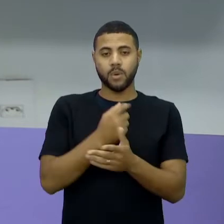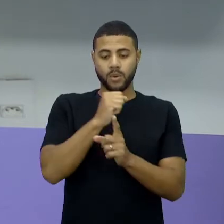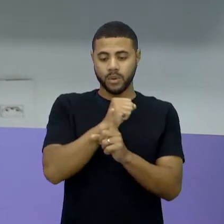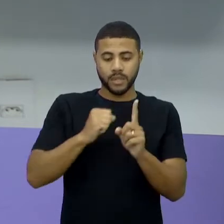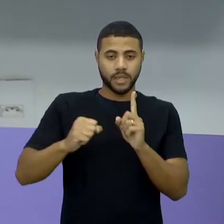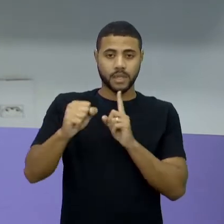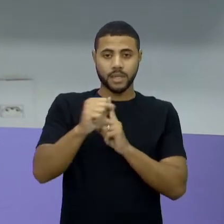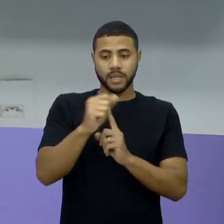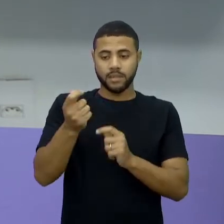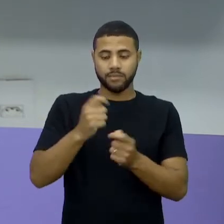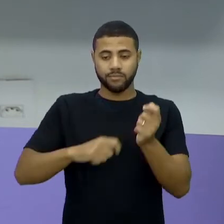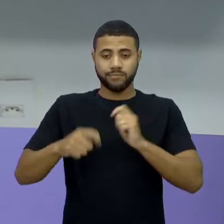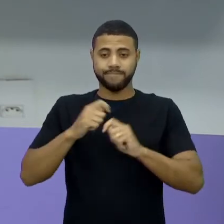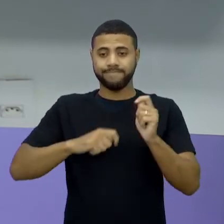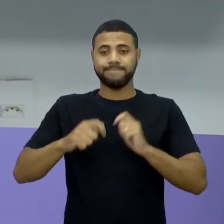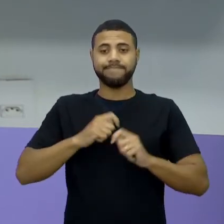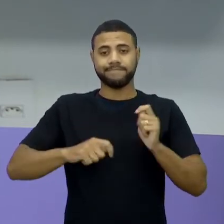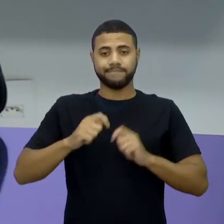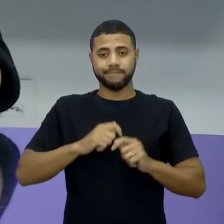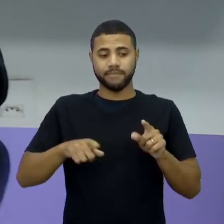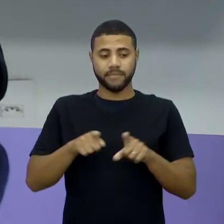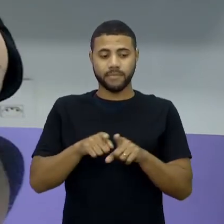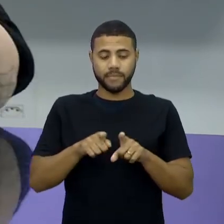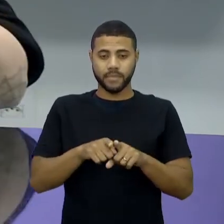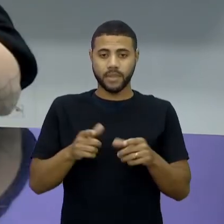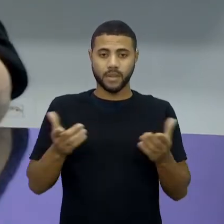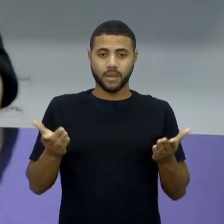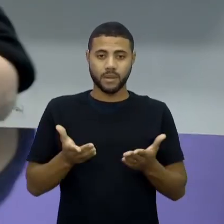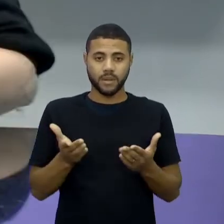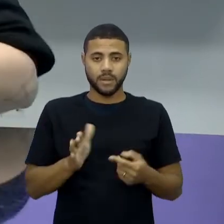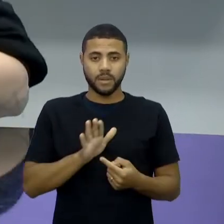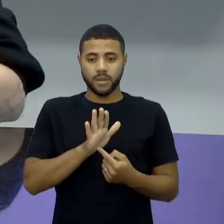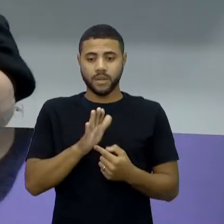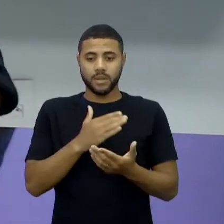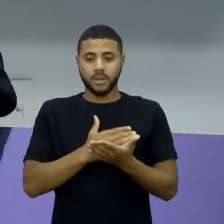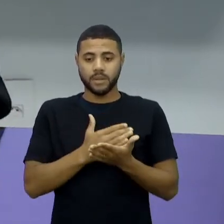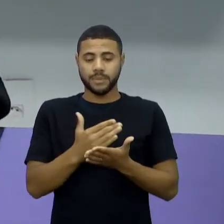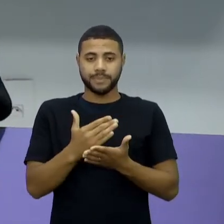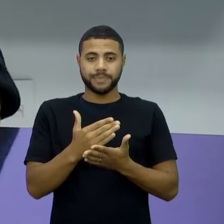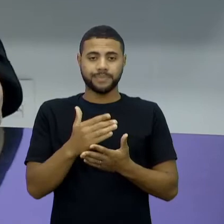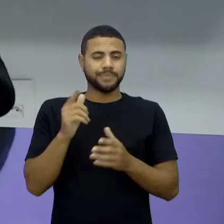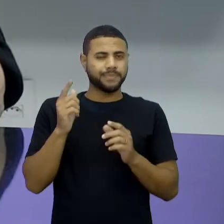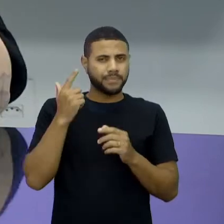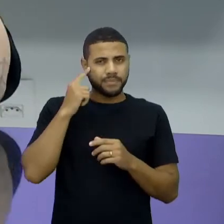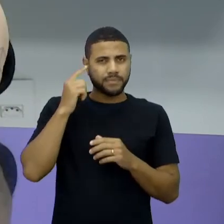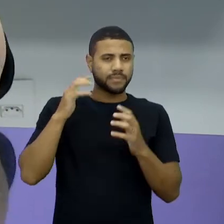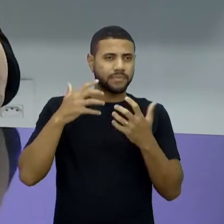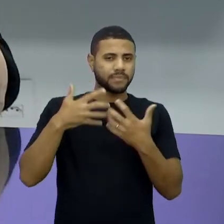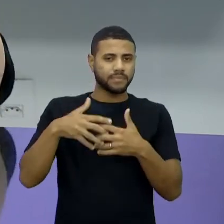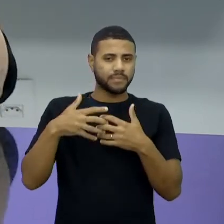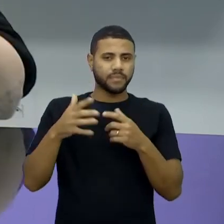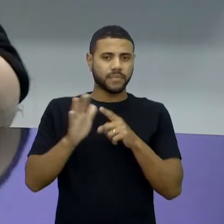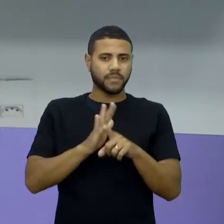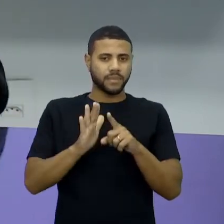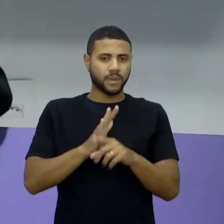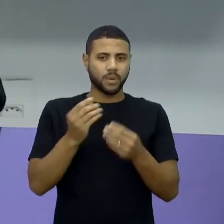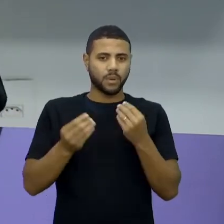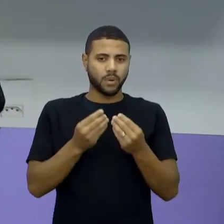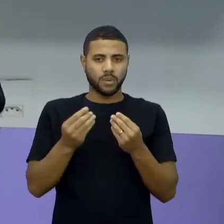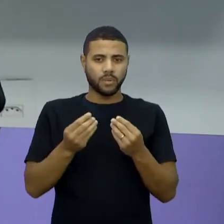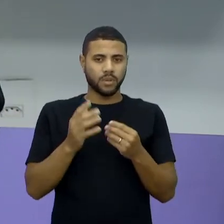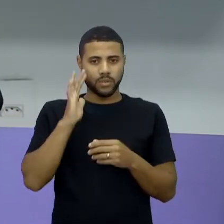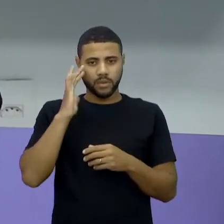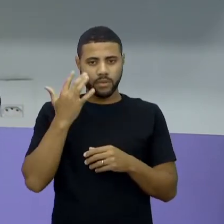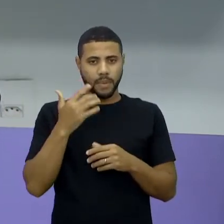sociais, econômicas também, né? E aí a gente começa a se perguntar, então, como lidar da